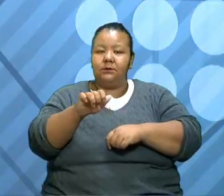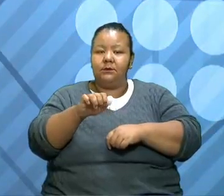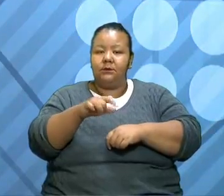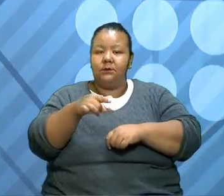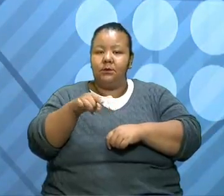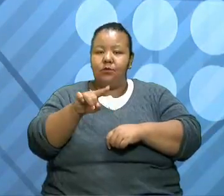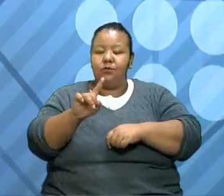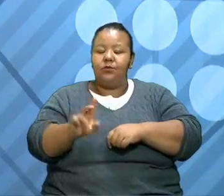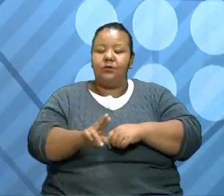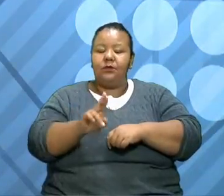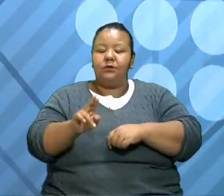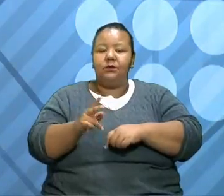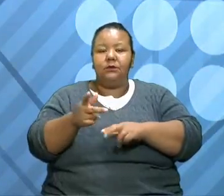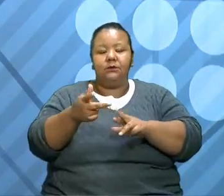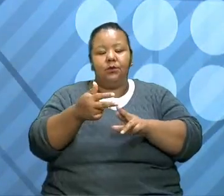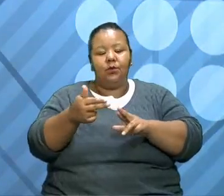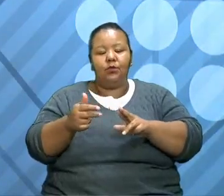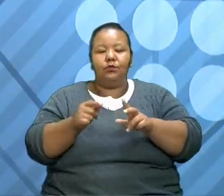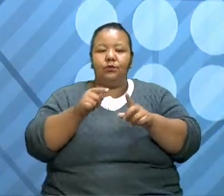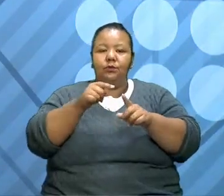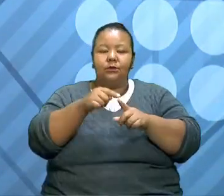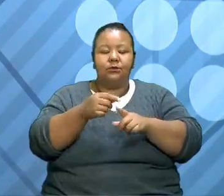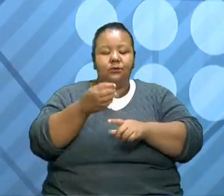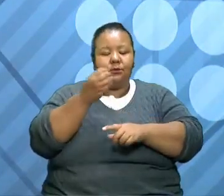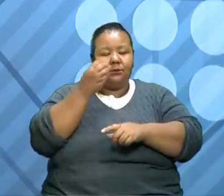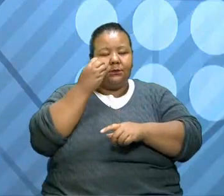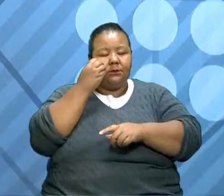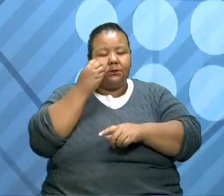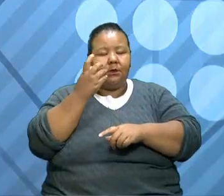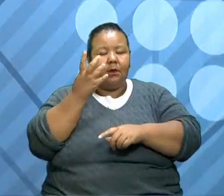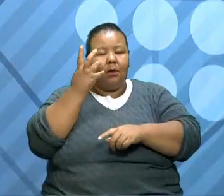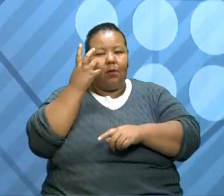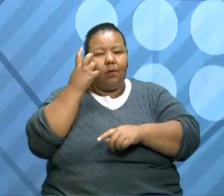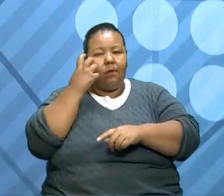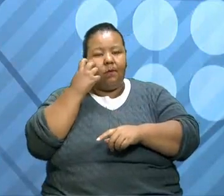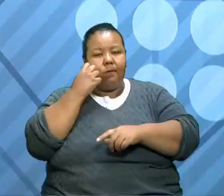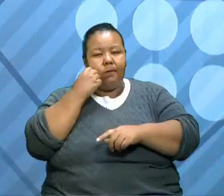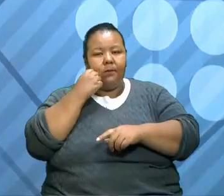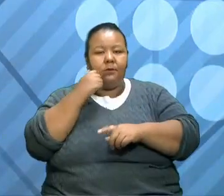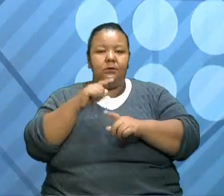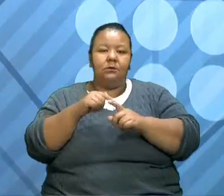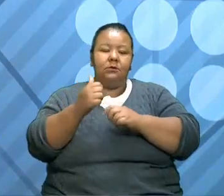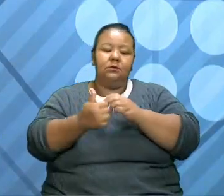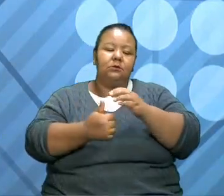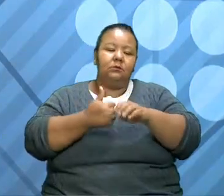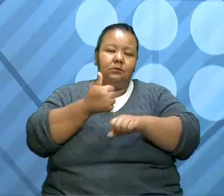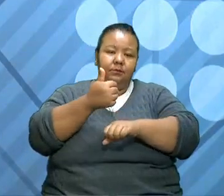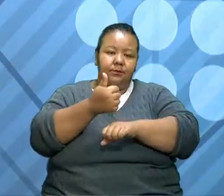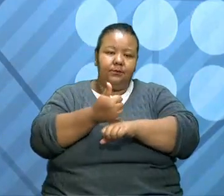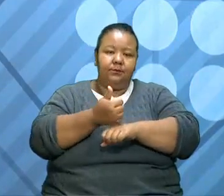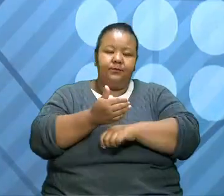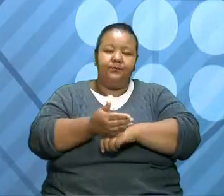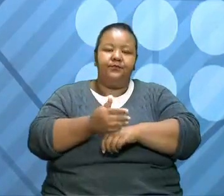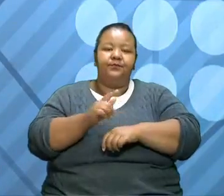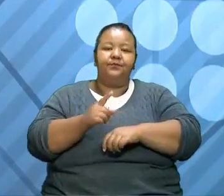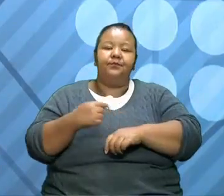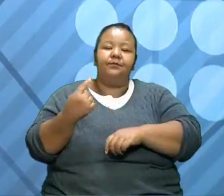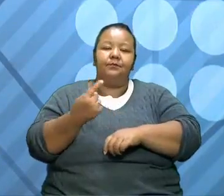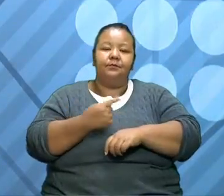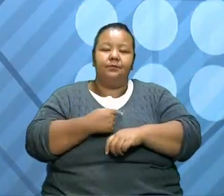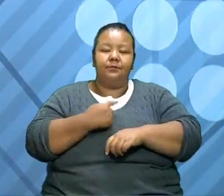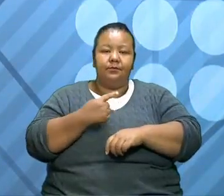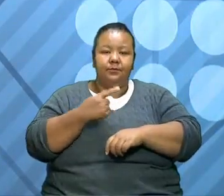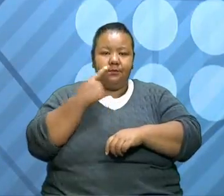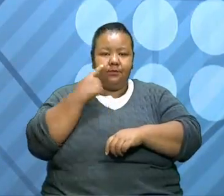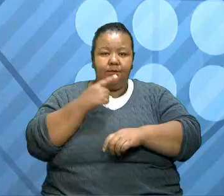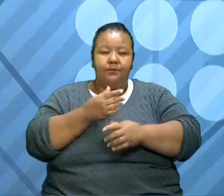seus objetivos, sempre para buscar algum tipo de lucro, algum tipo de vantagem, algum tipo de retorno. Mas no que nós vamos